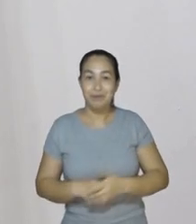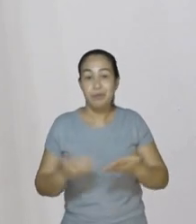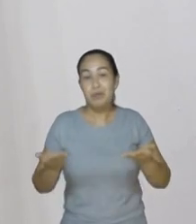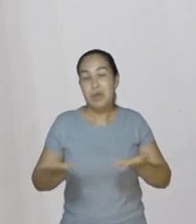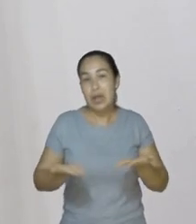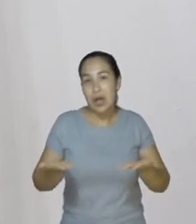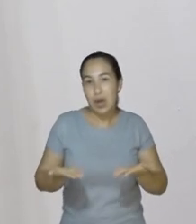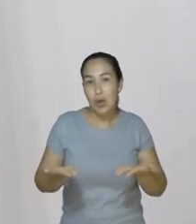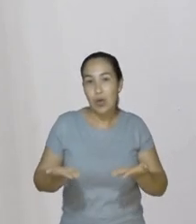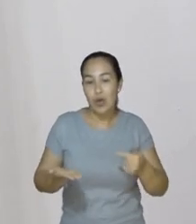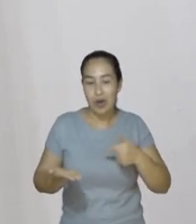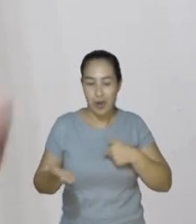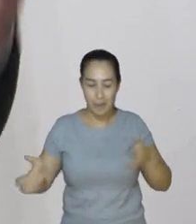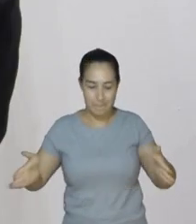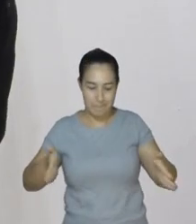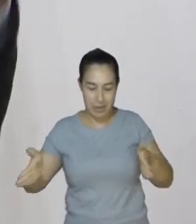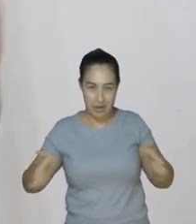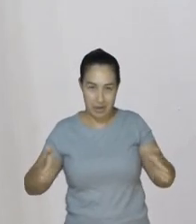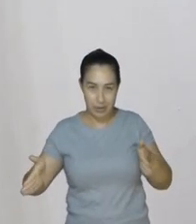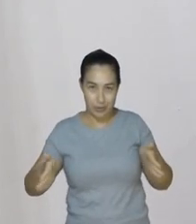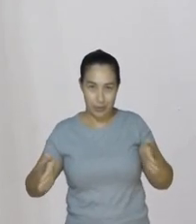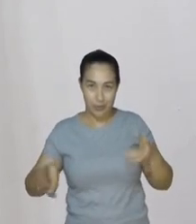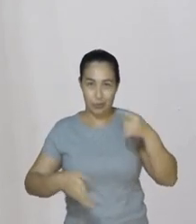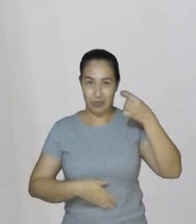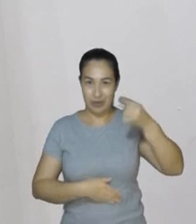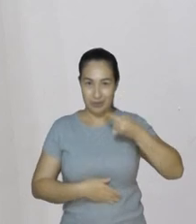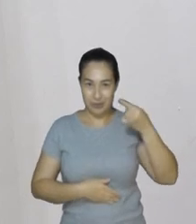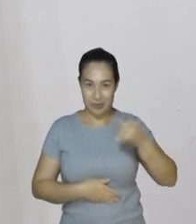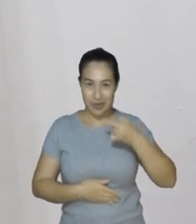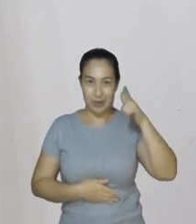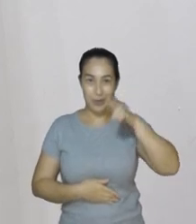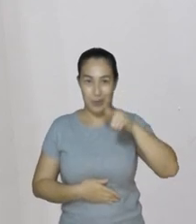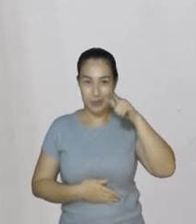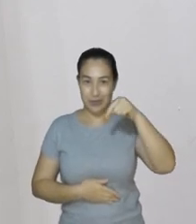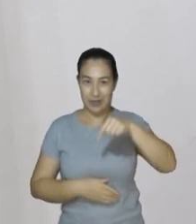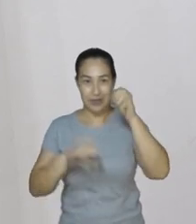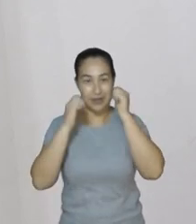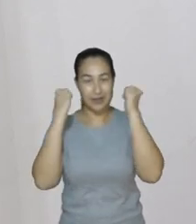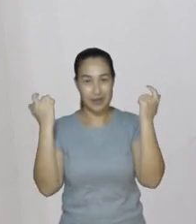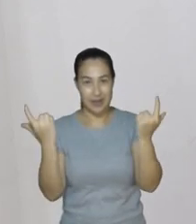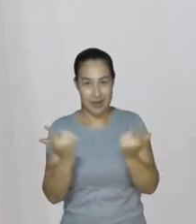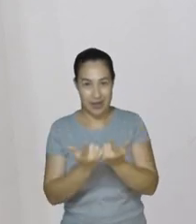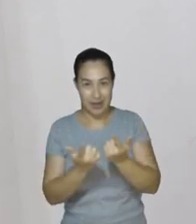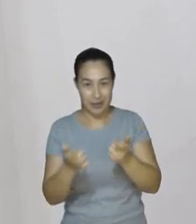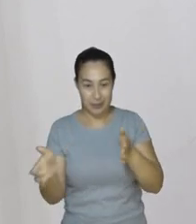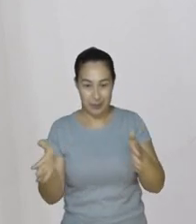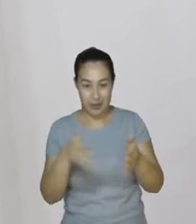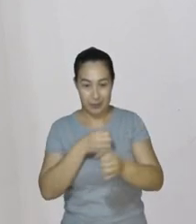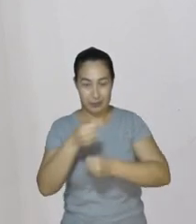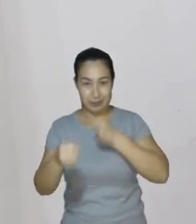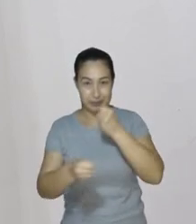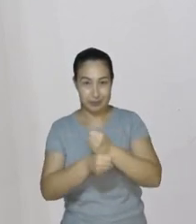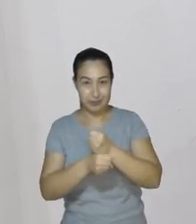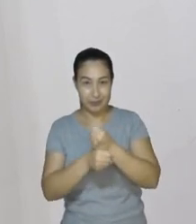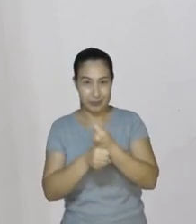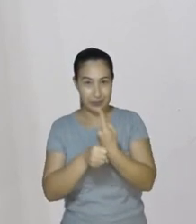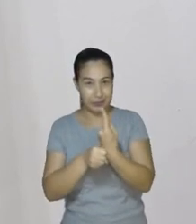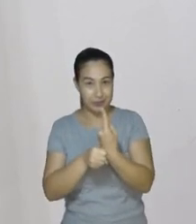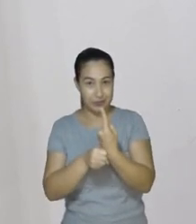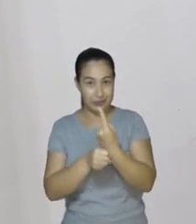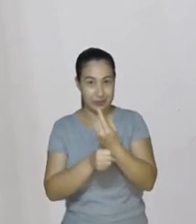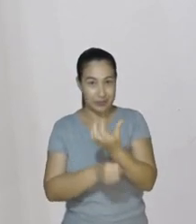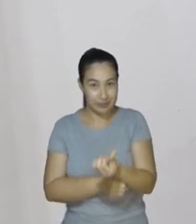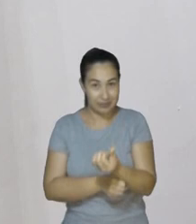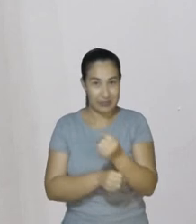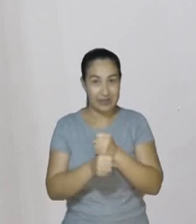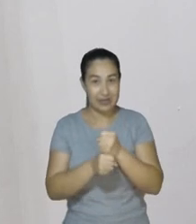dias desta casa, e saio daqui com cabeça erguida e muito feliz, depois de 16 anos nessa casa, olha só, Deus me permitiu